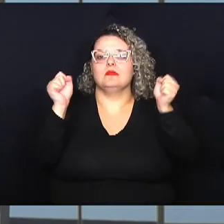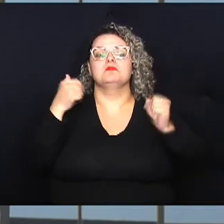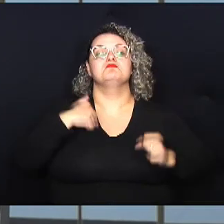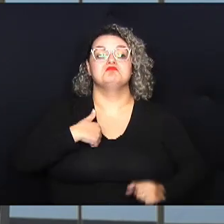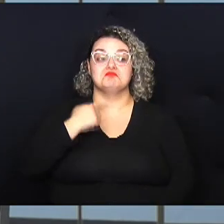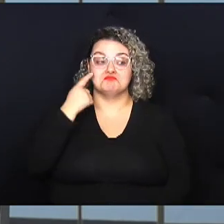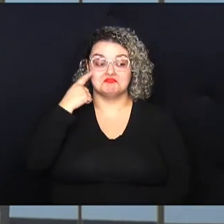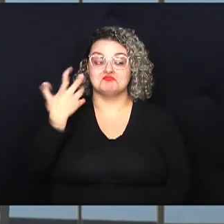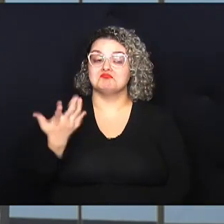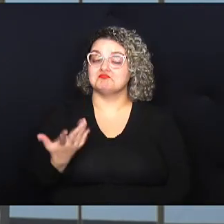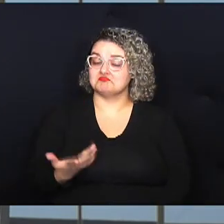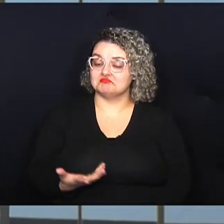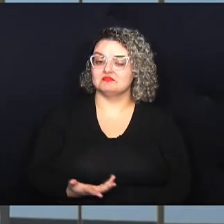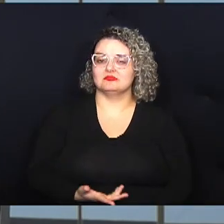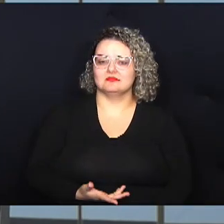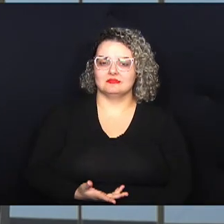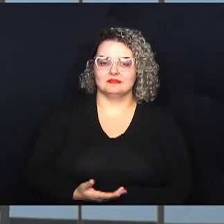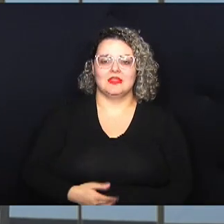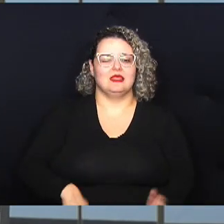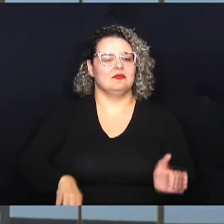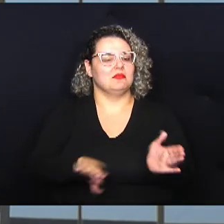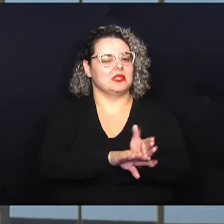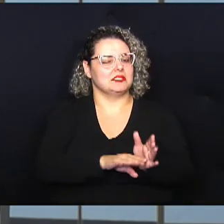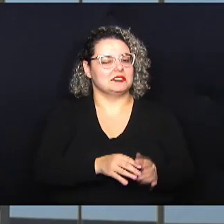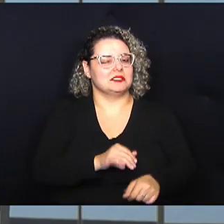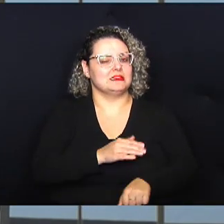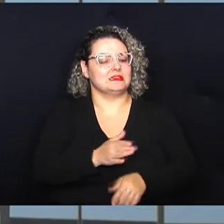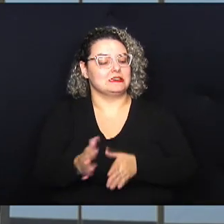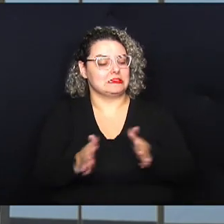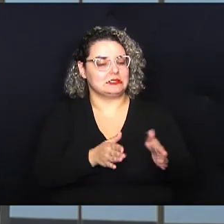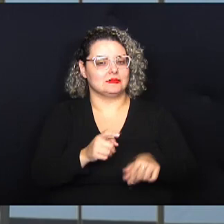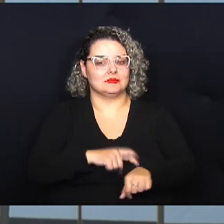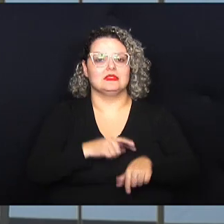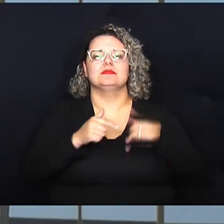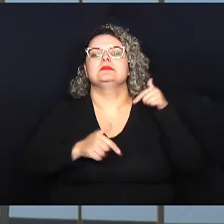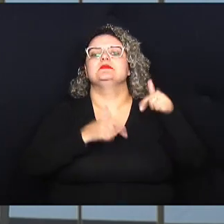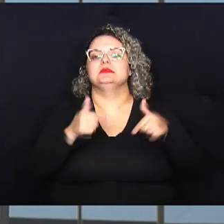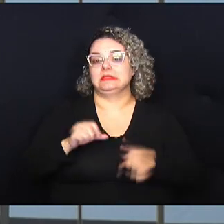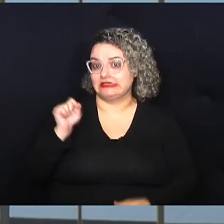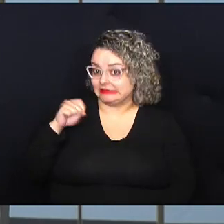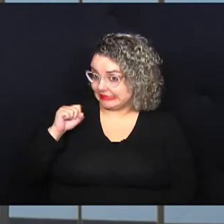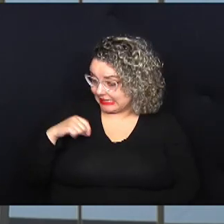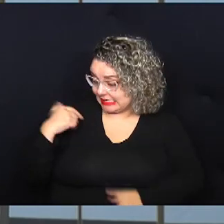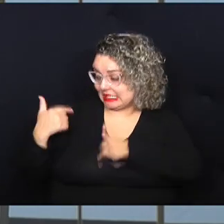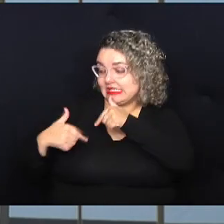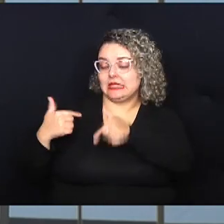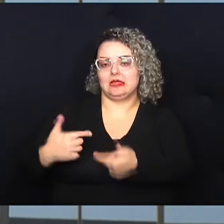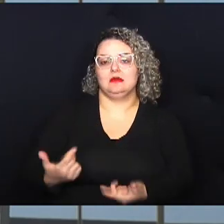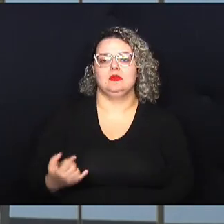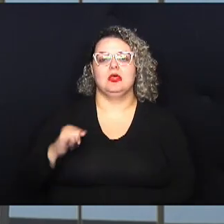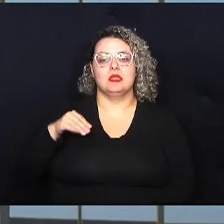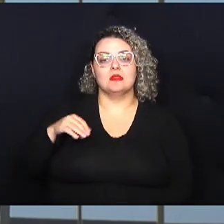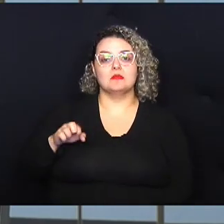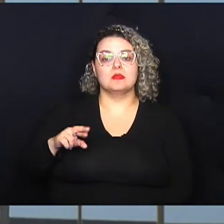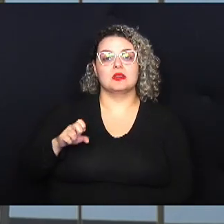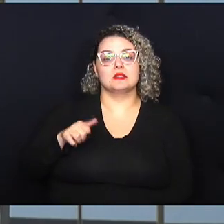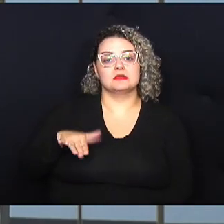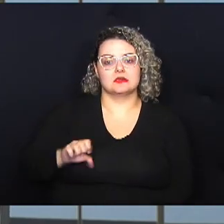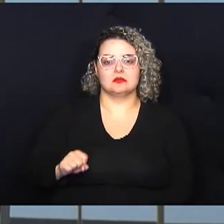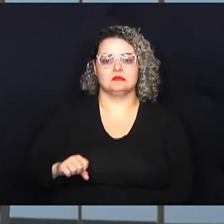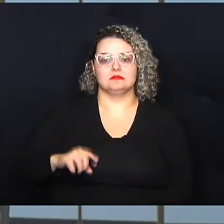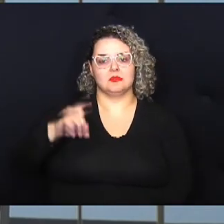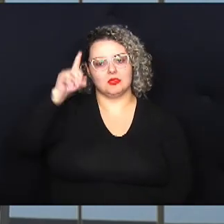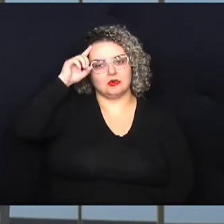Ele é libertador. Mas então, para assim, chegar nesse estágio tem muito trabalho. Muito trabalho. Hein? Então, essa imersão que vai ser um dia